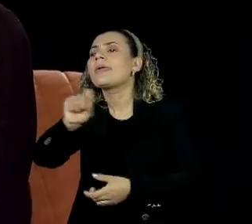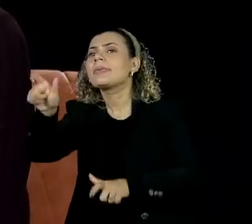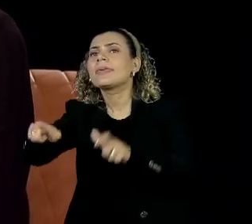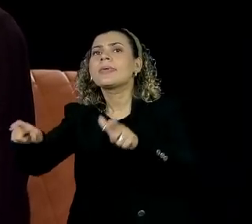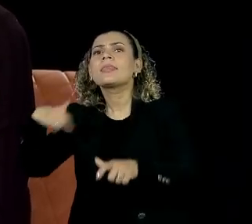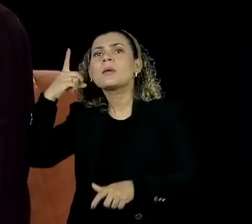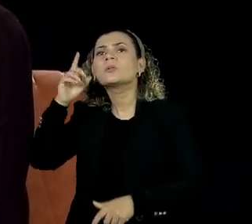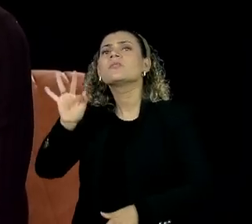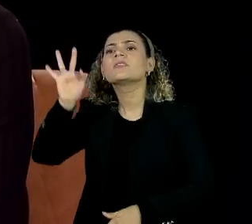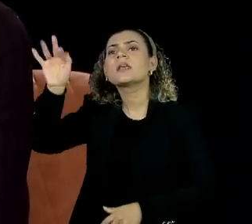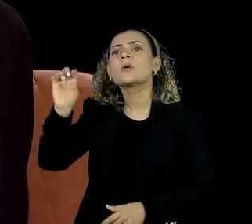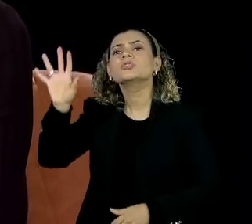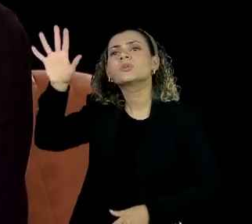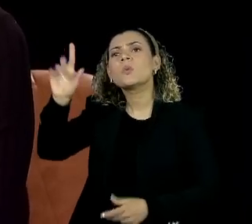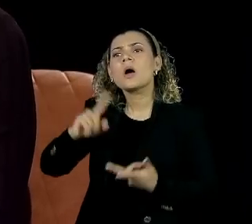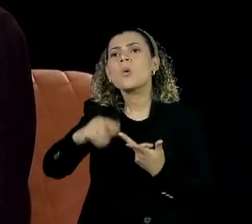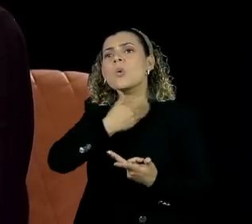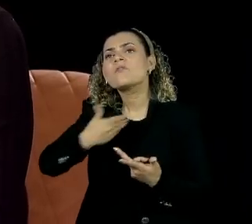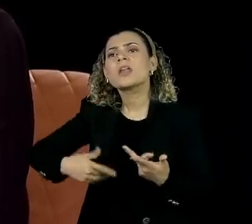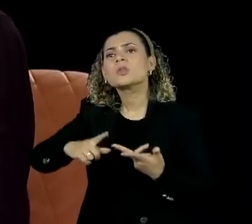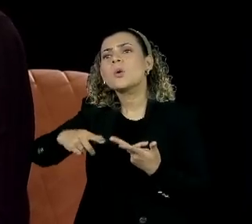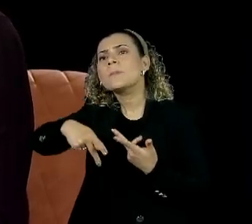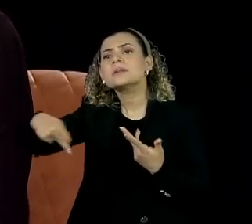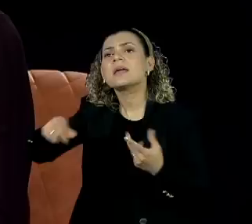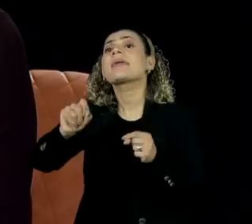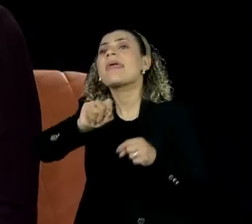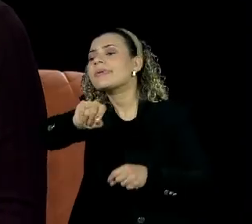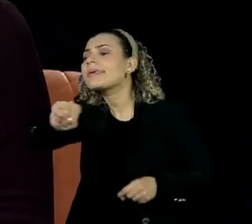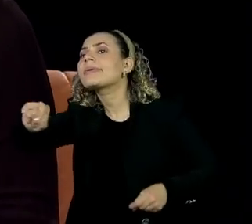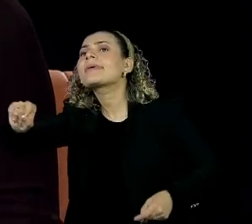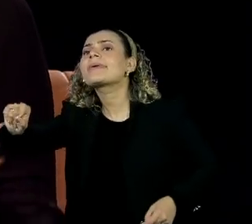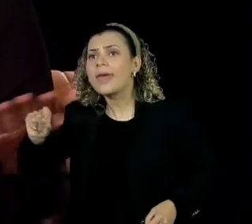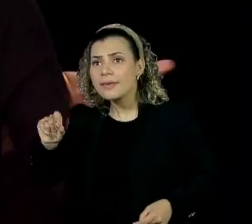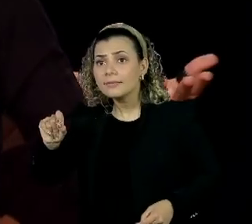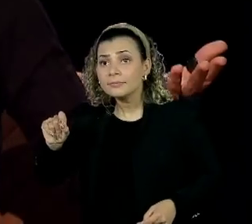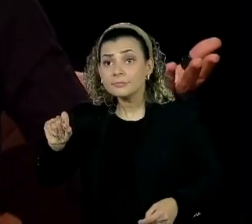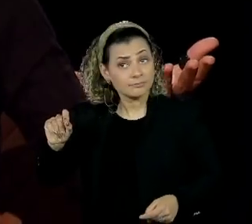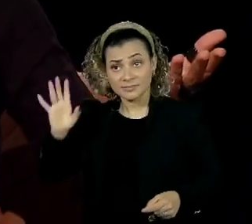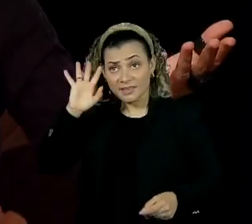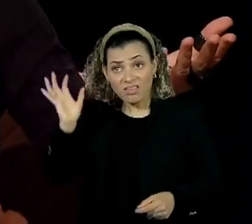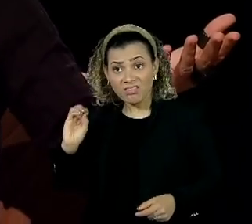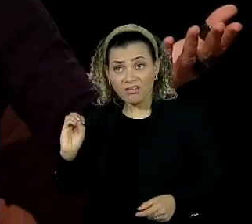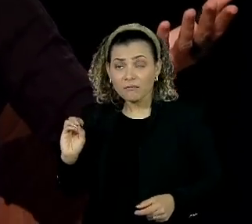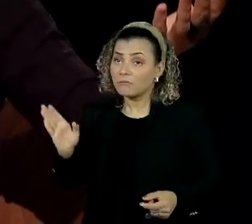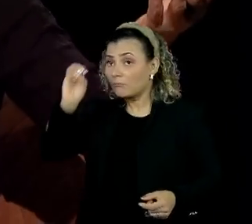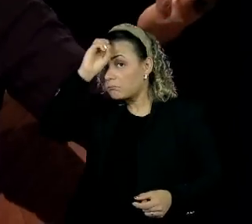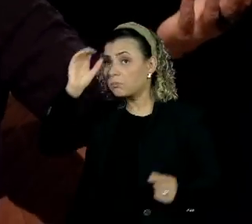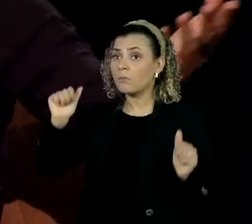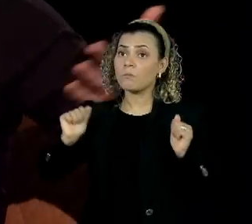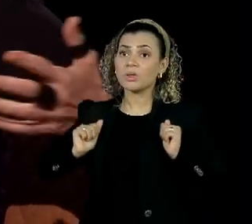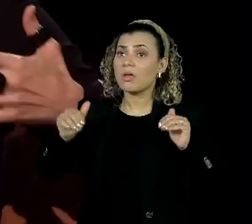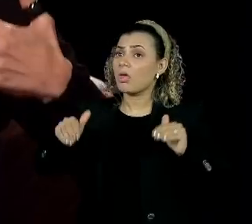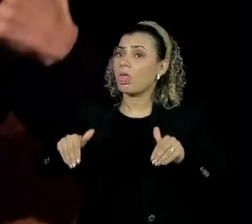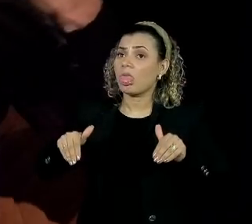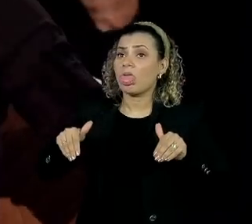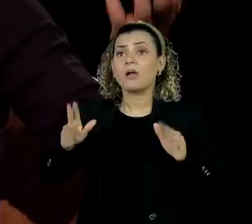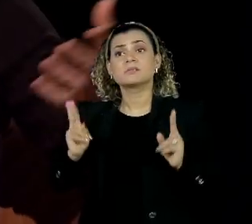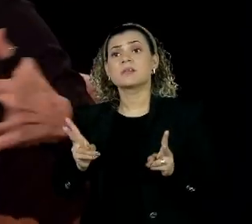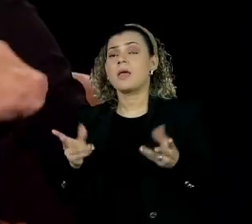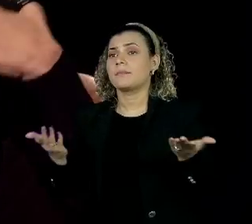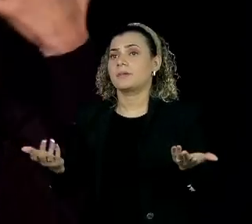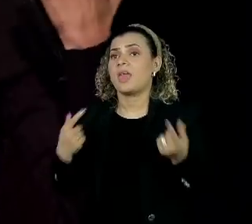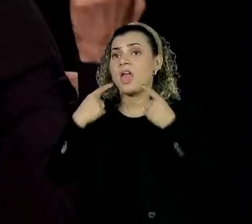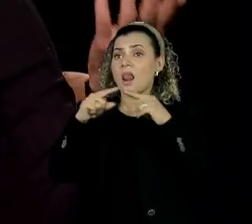deputados federais, estaduais, governadores e presidente, a gente vai ficar sempre à mercê e depois